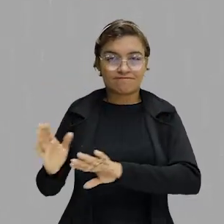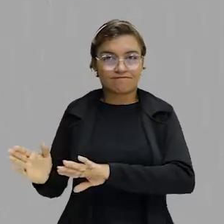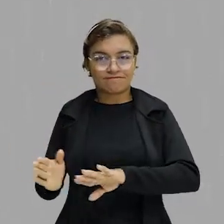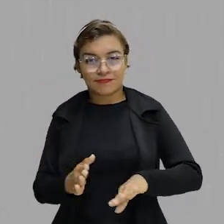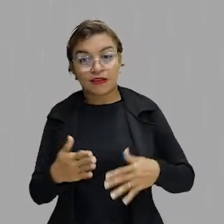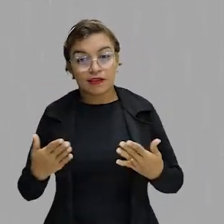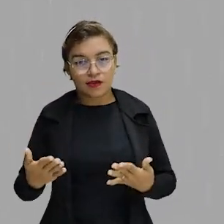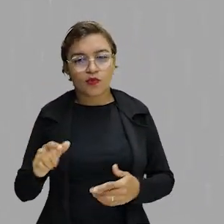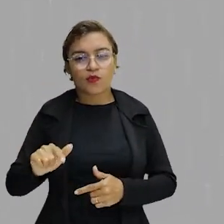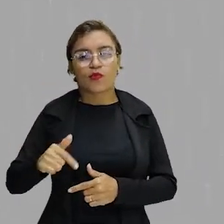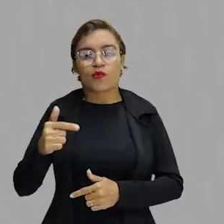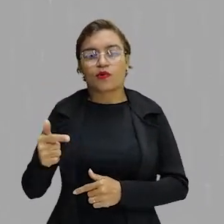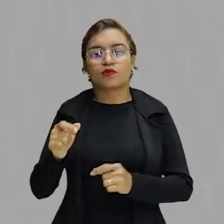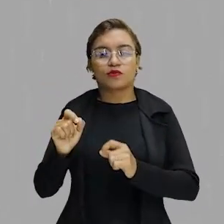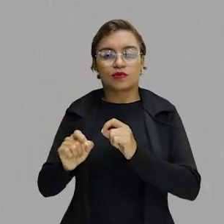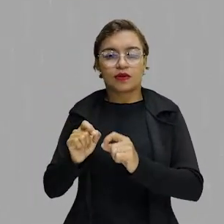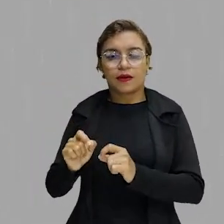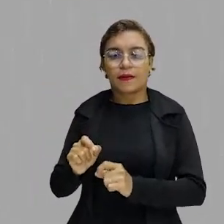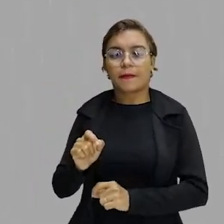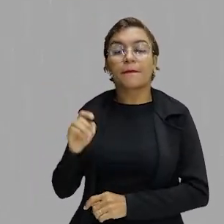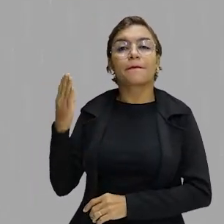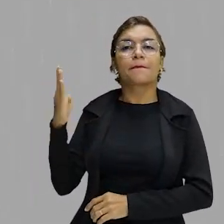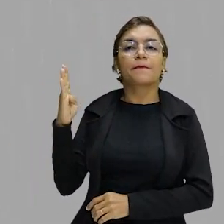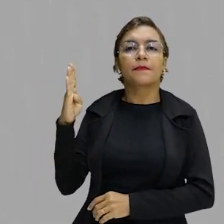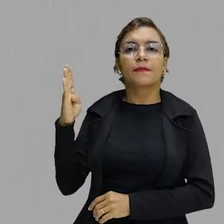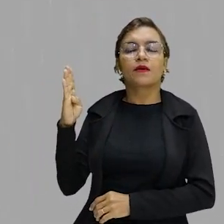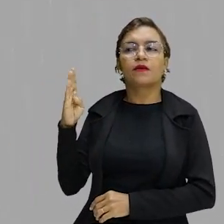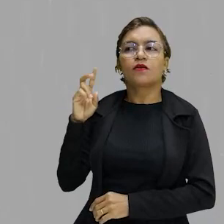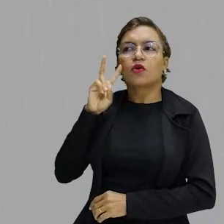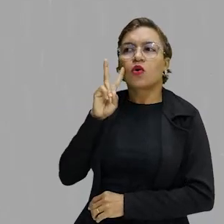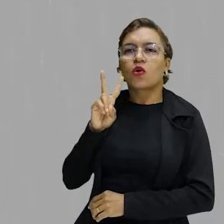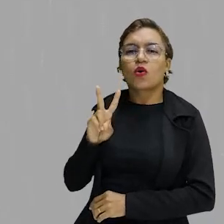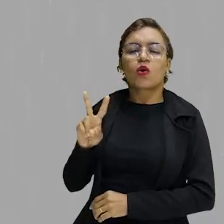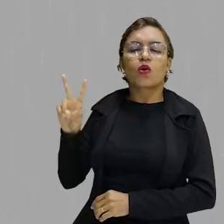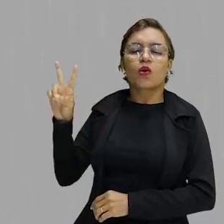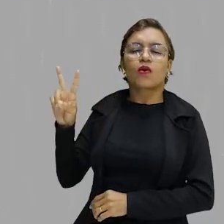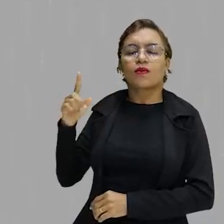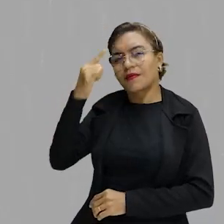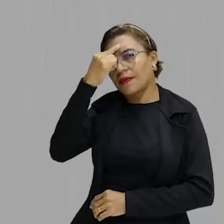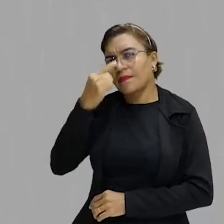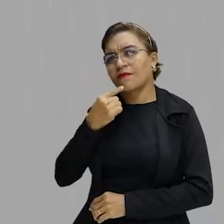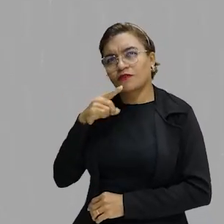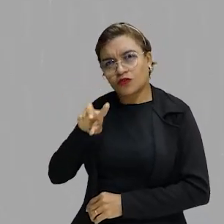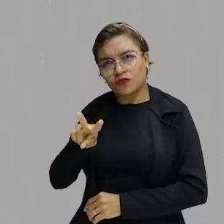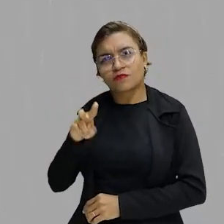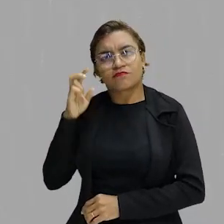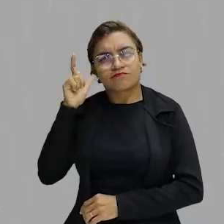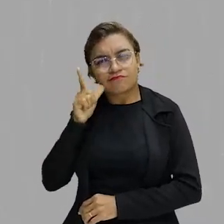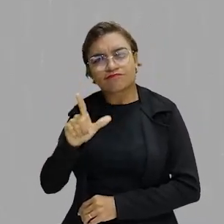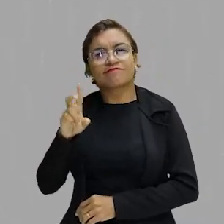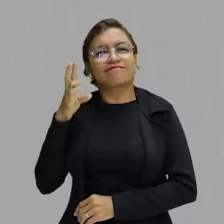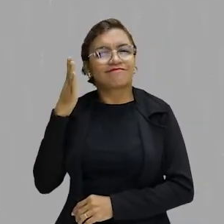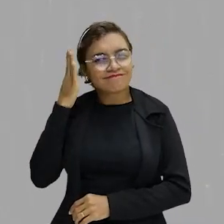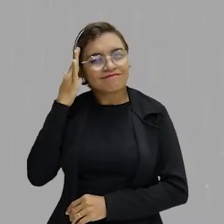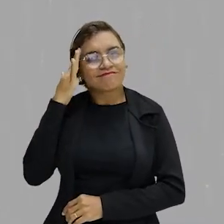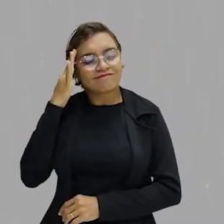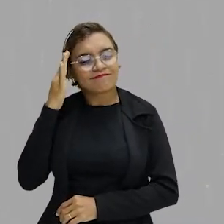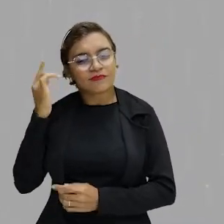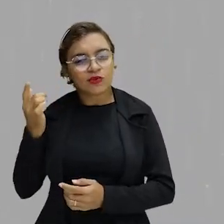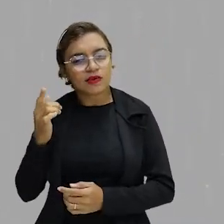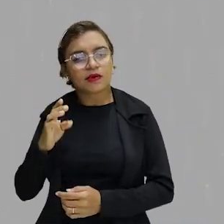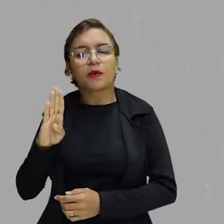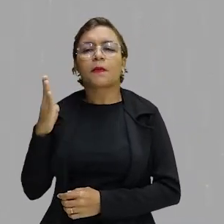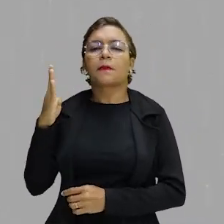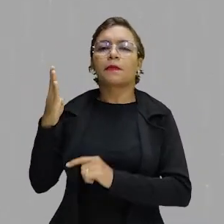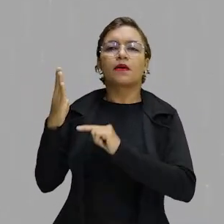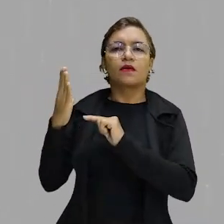de ouro, o intemperismo biológico. Só por olhar a imagem, eu acho que tu já vai conseguir entender. O intemperismo biológico,